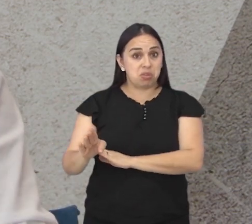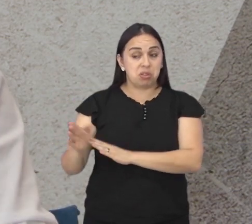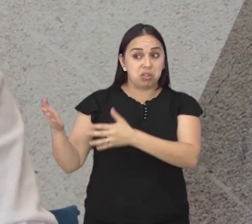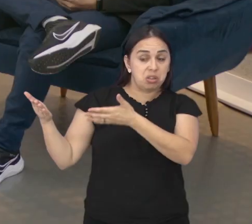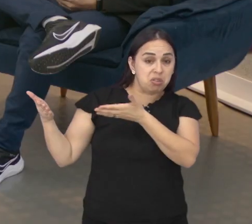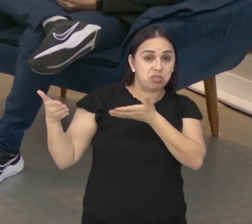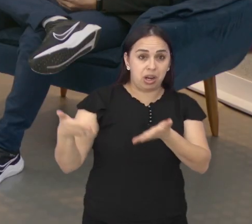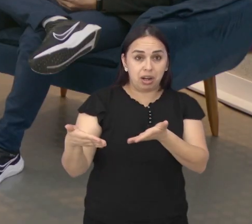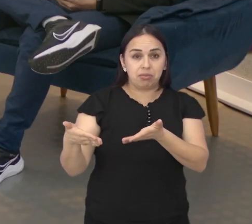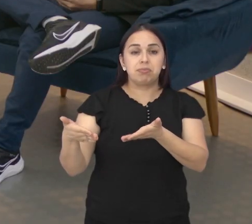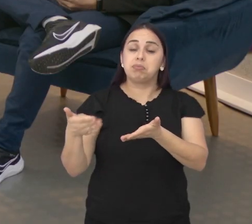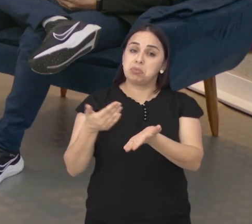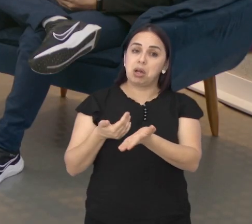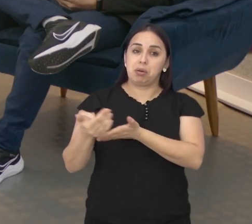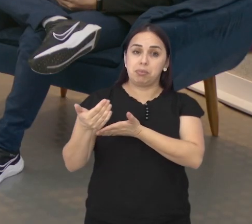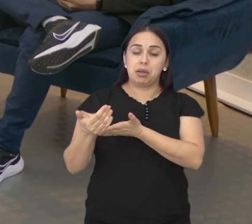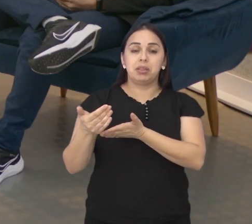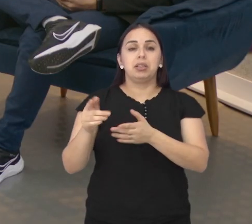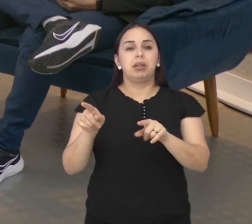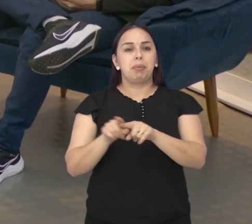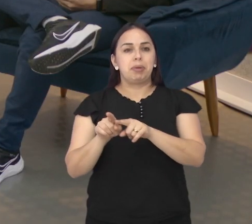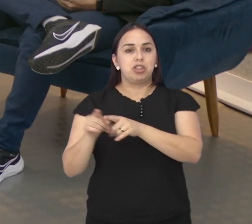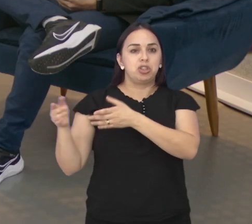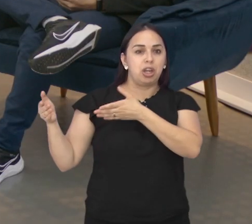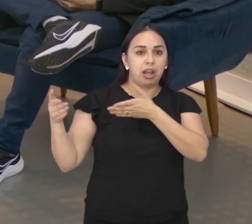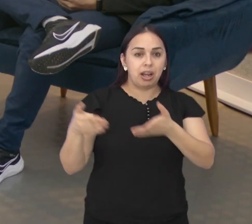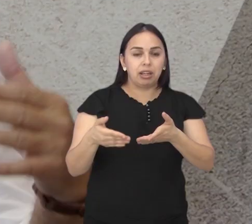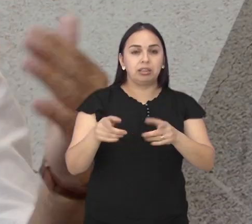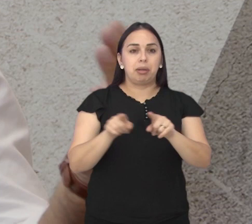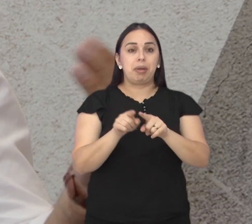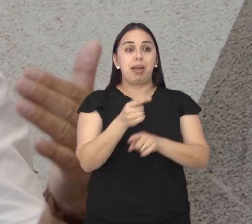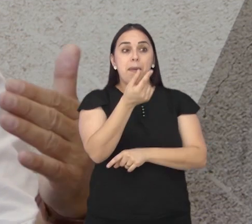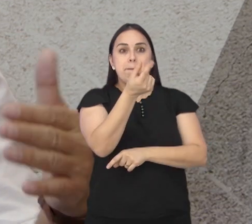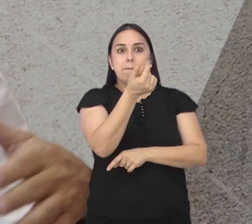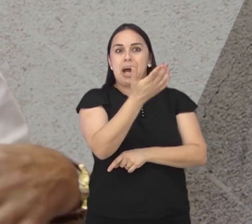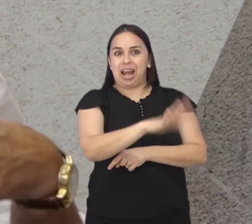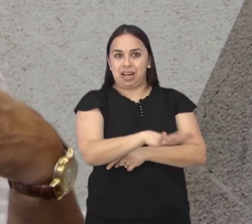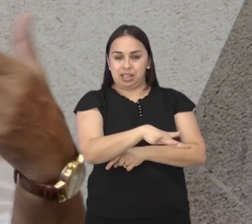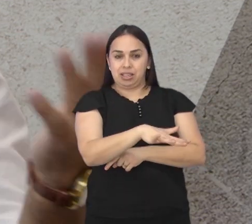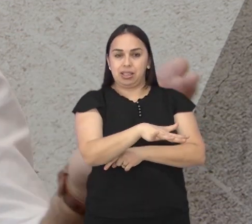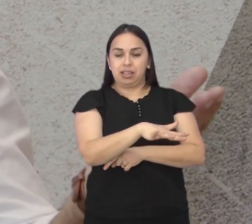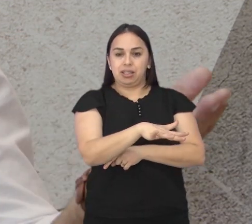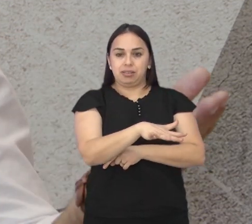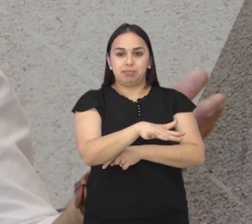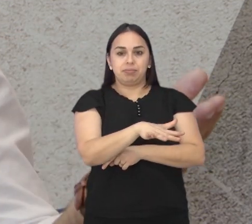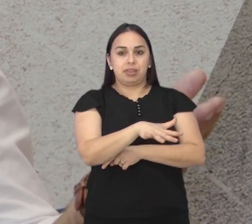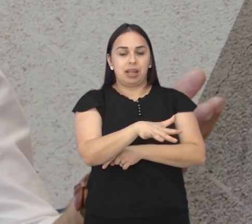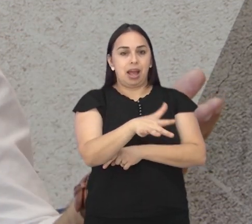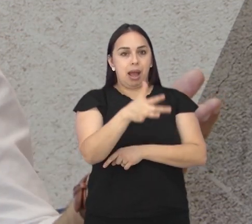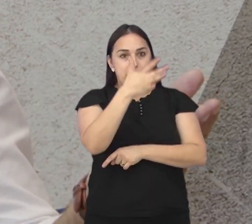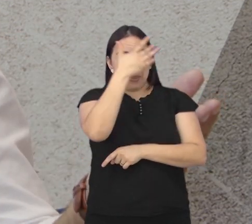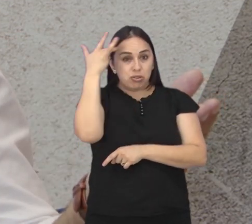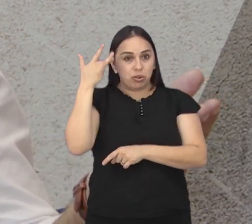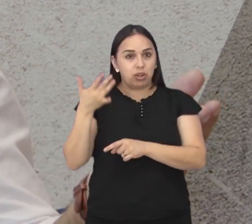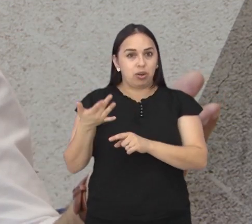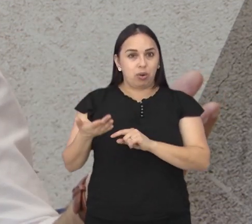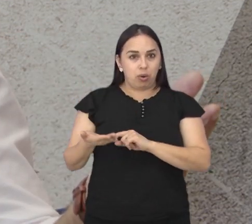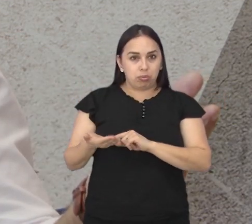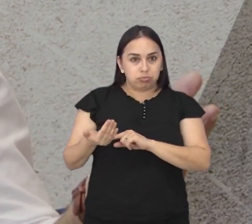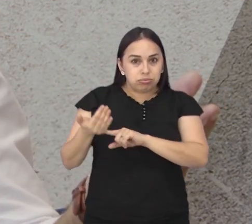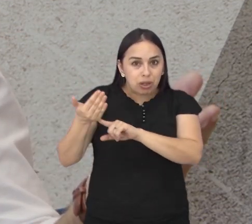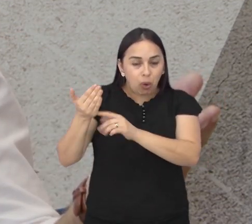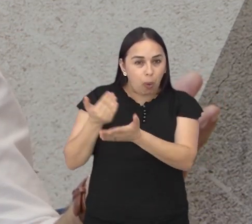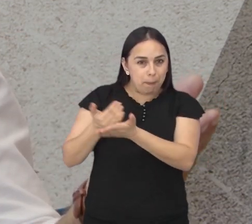bateria, já chegando no Brasil. Então, chegando os equipamentos e baixando o preço, porque queira ou não queira, quem começa